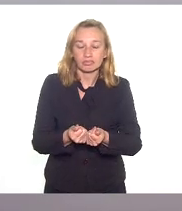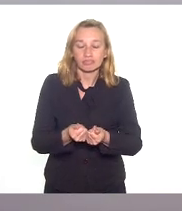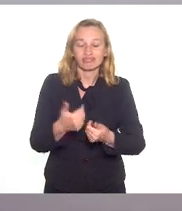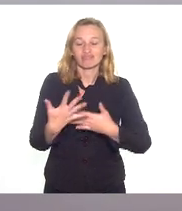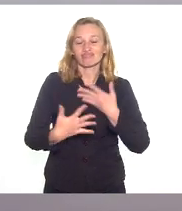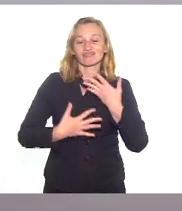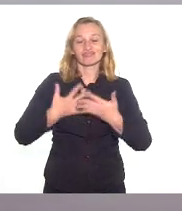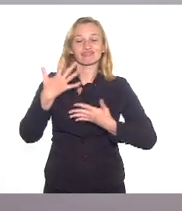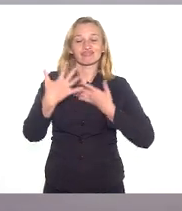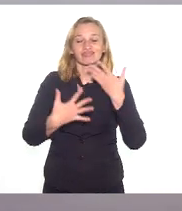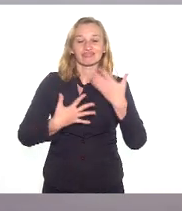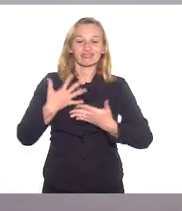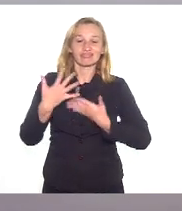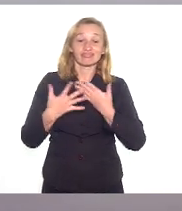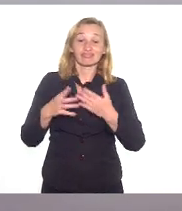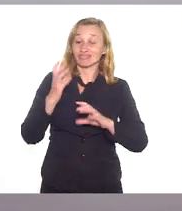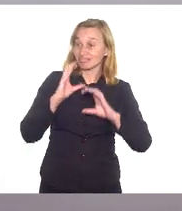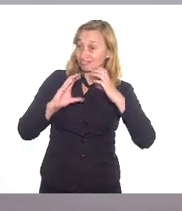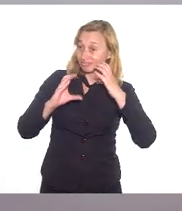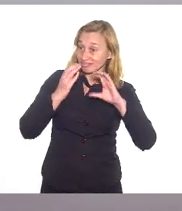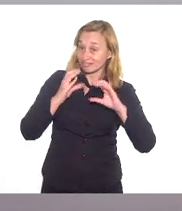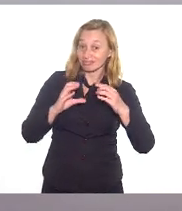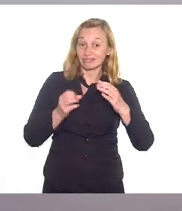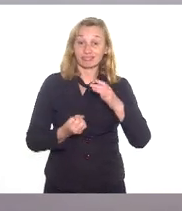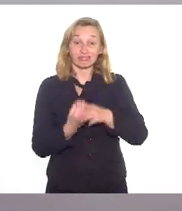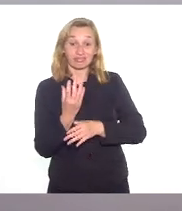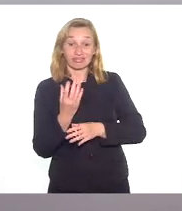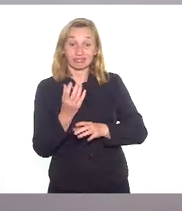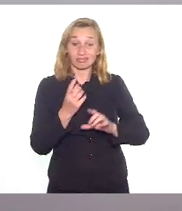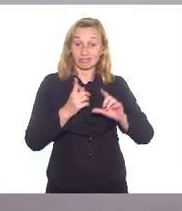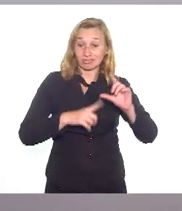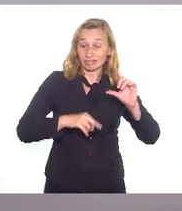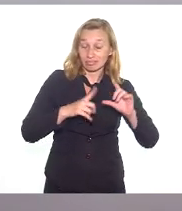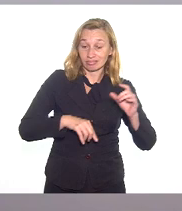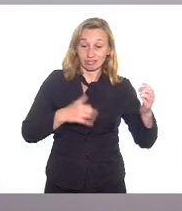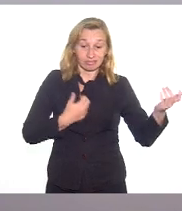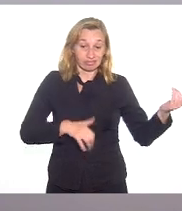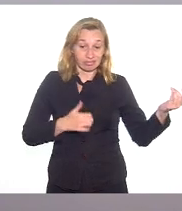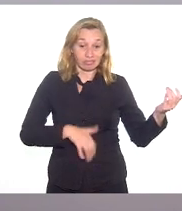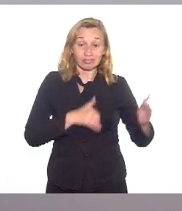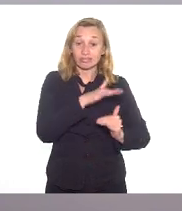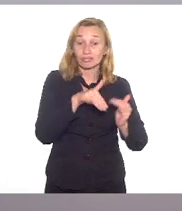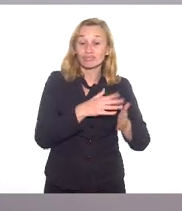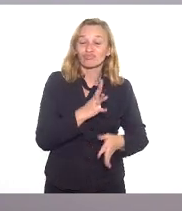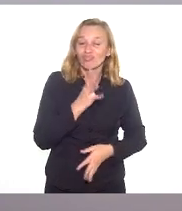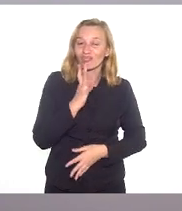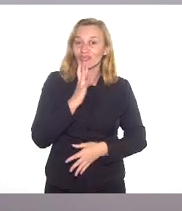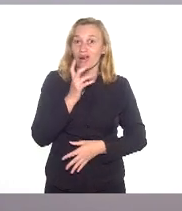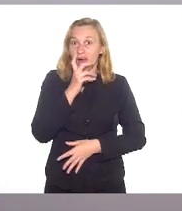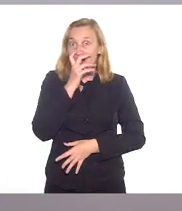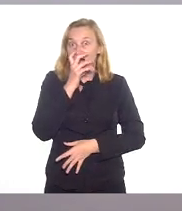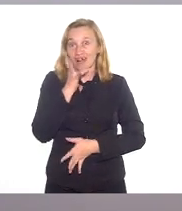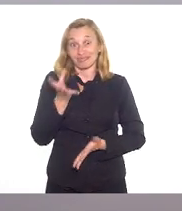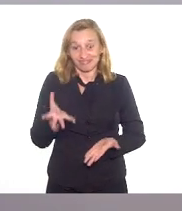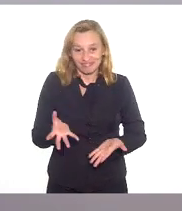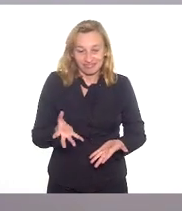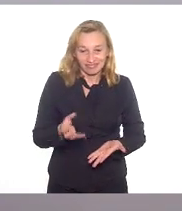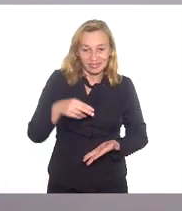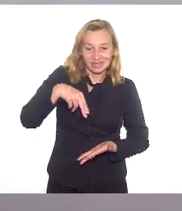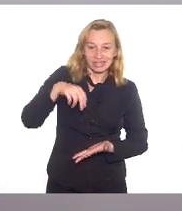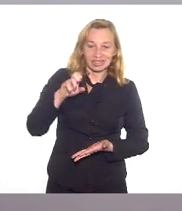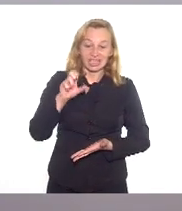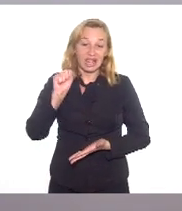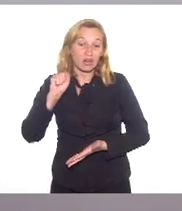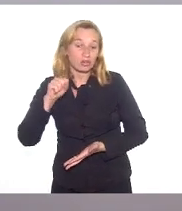original. Além de cantor, compositor, violonista, que todos conhecem e admiram. Nelson